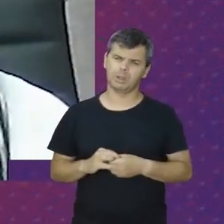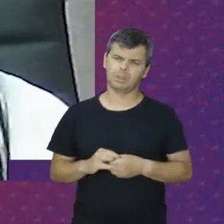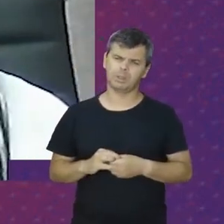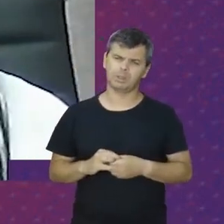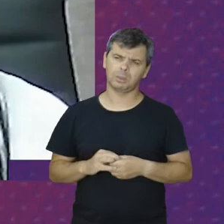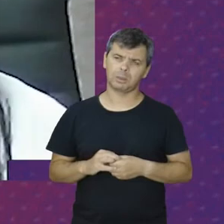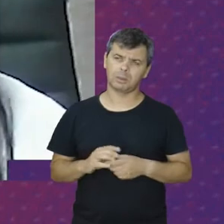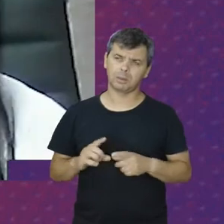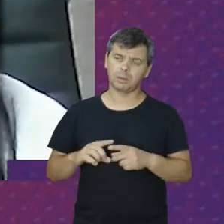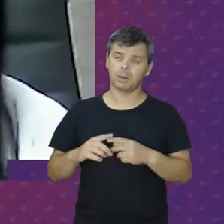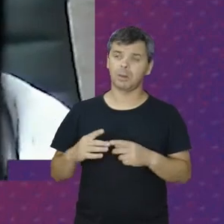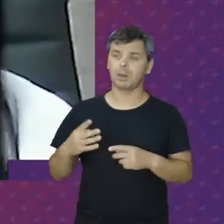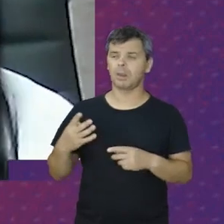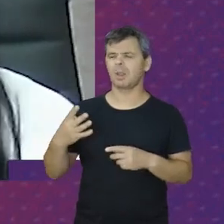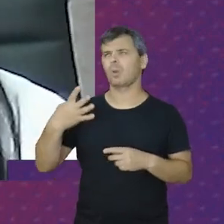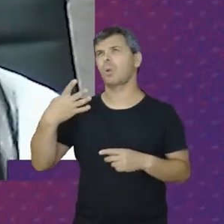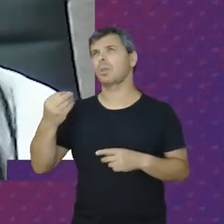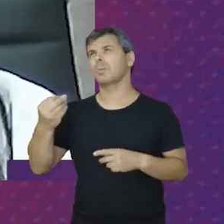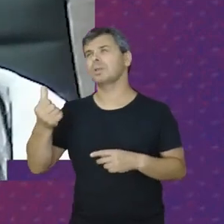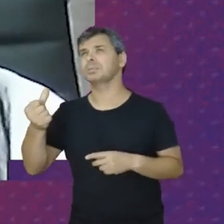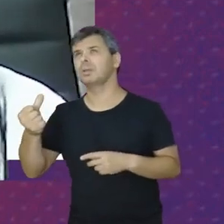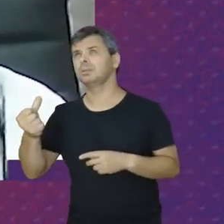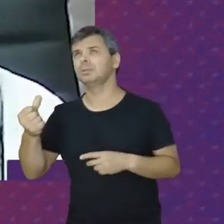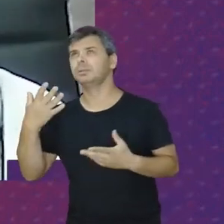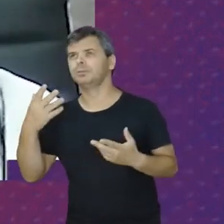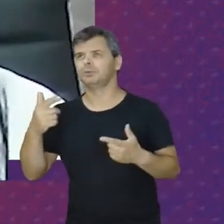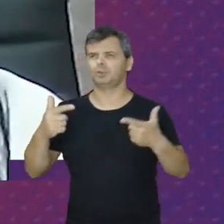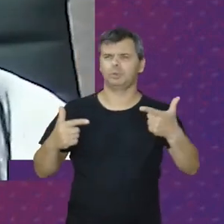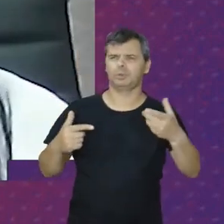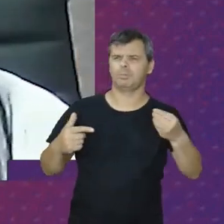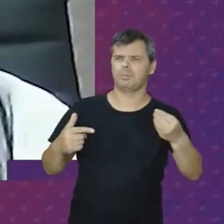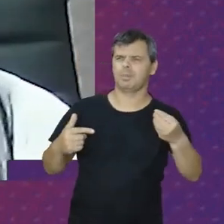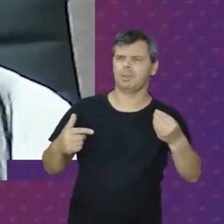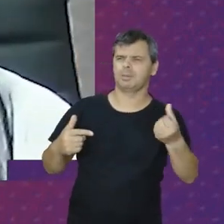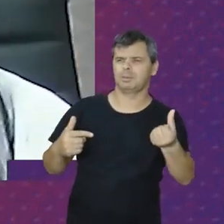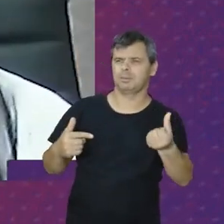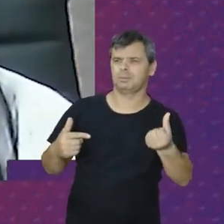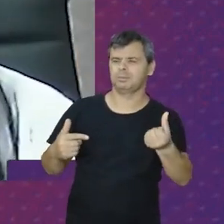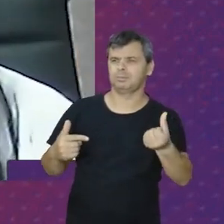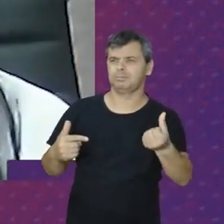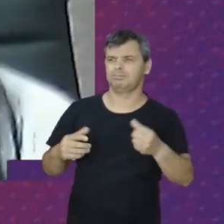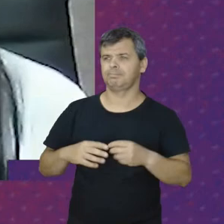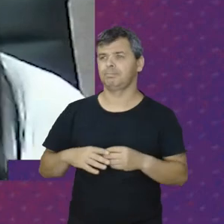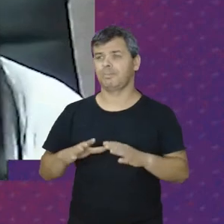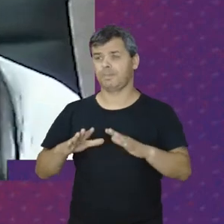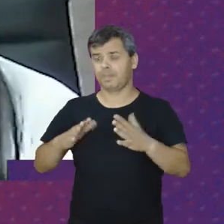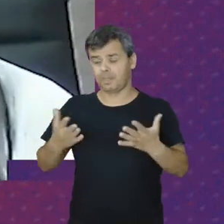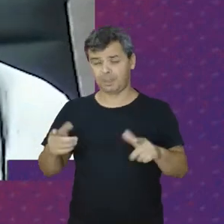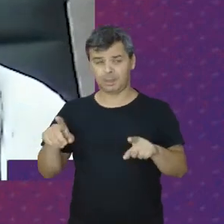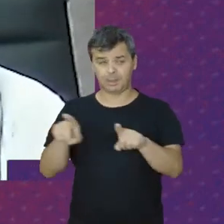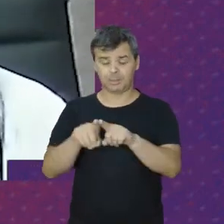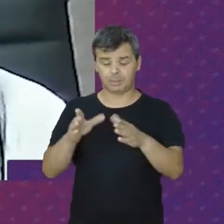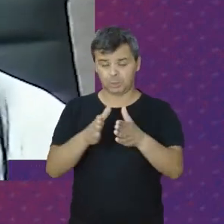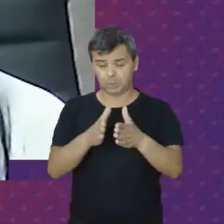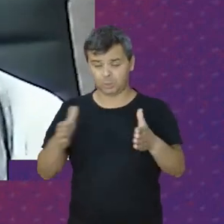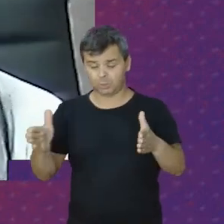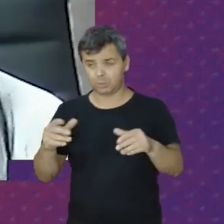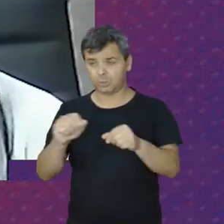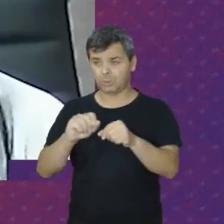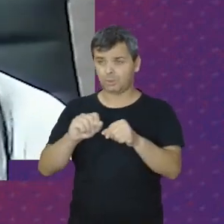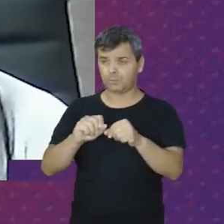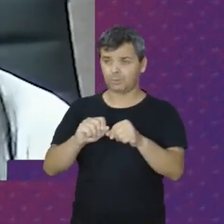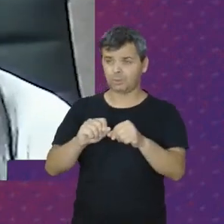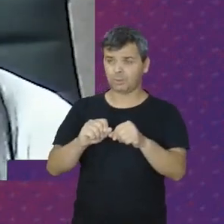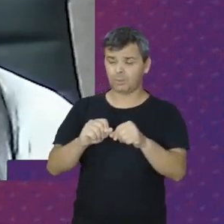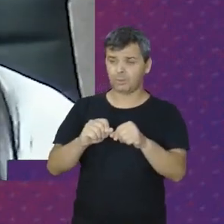não lembro se era 460 ou 260, alguma coisa nesse sentido. Pois bem, que entregamos 313 casas. E também, durante os governos, nós fizemos outros